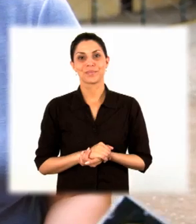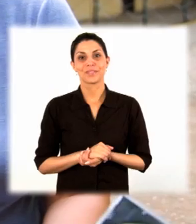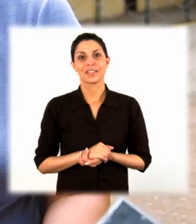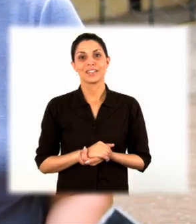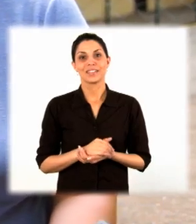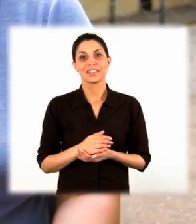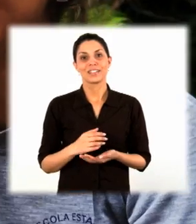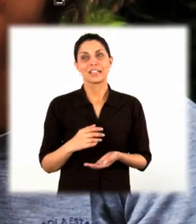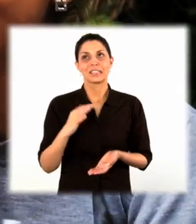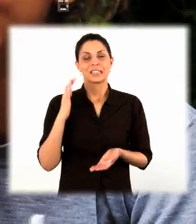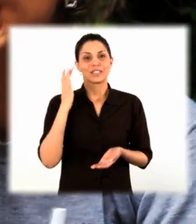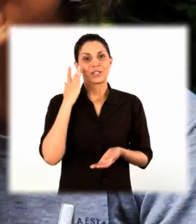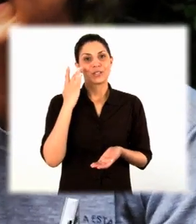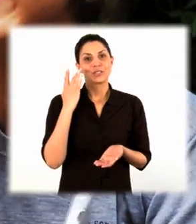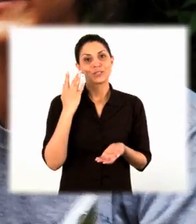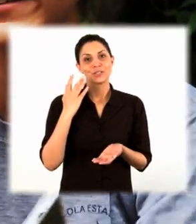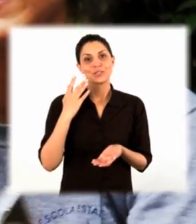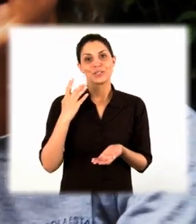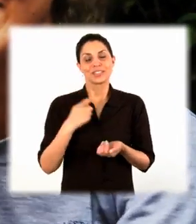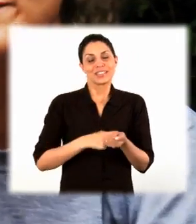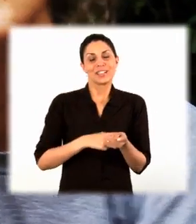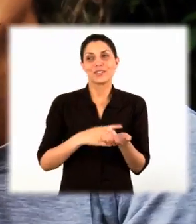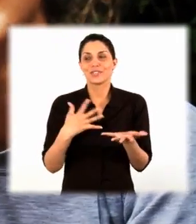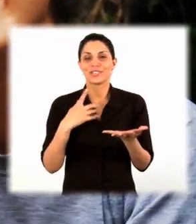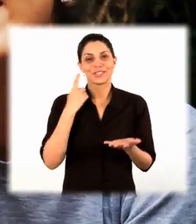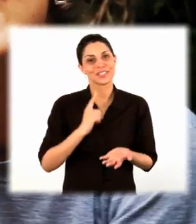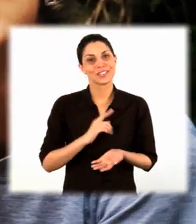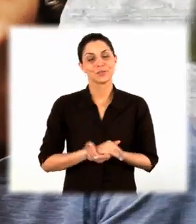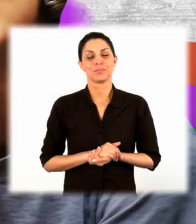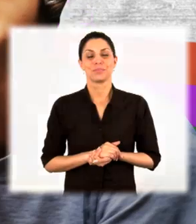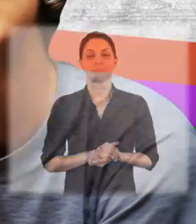Acho que eu vou conseguir, sim. É? Tá Vou nervosa? dar o meu melhor.